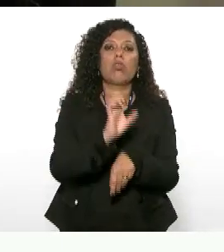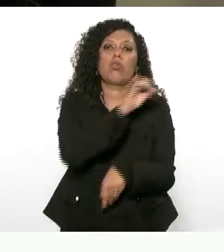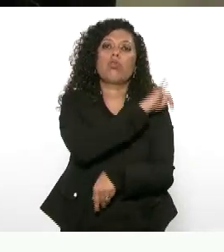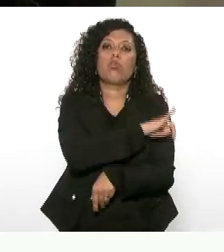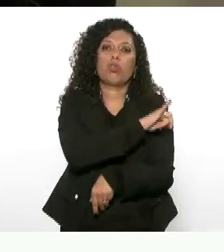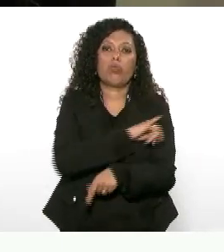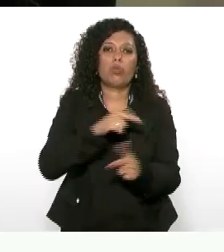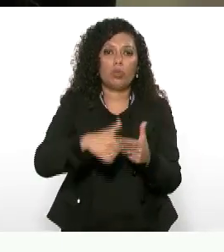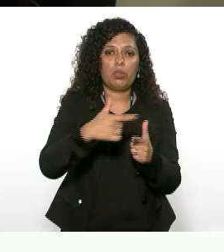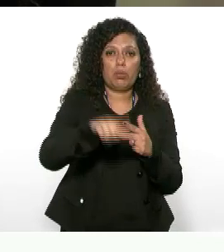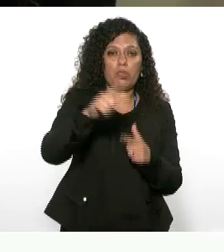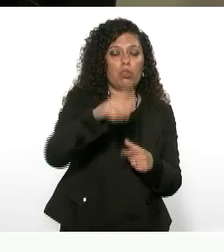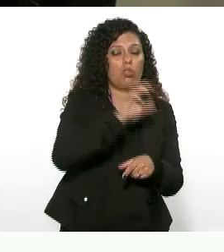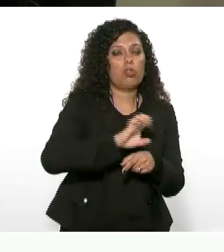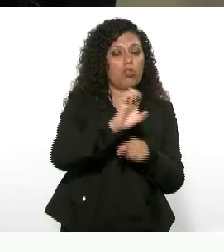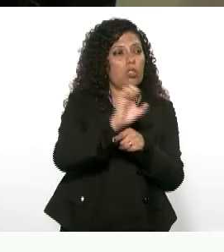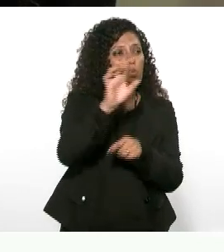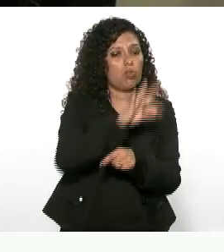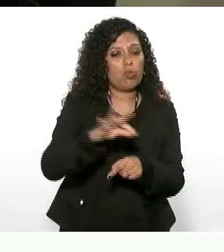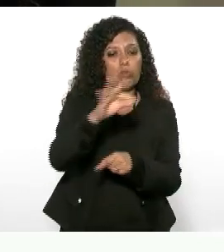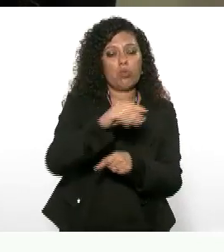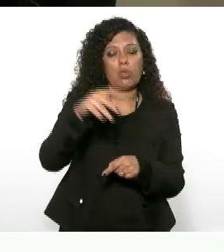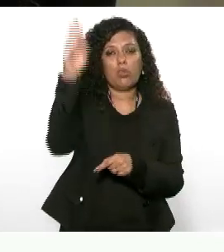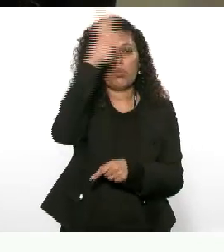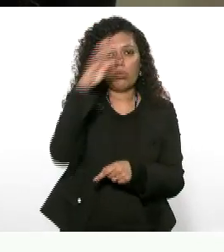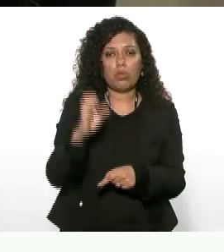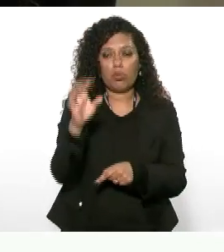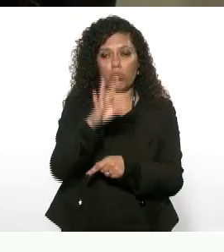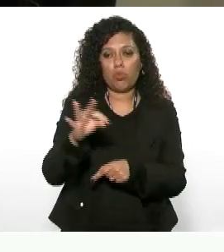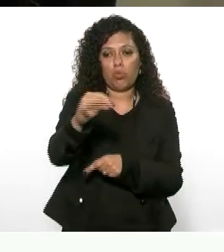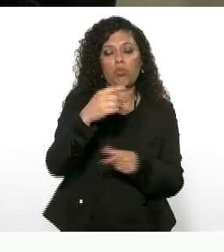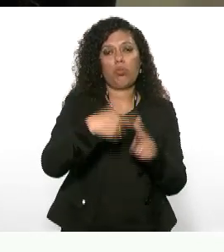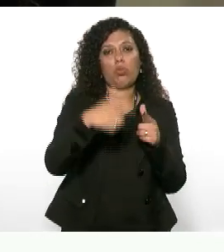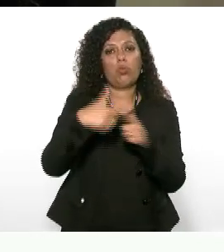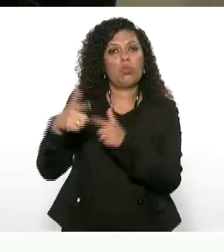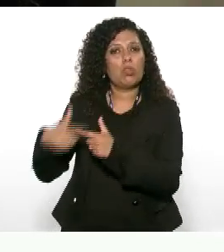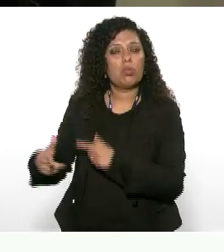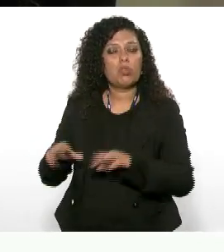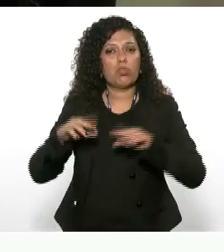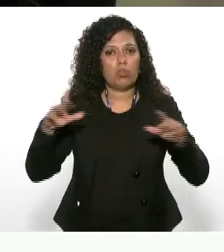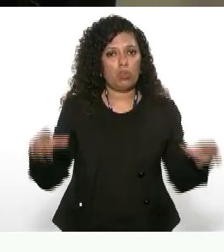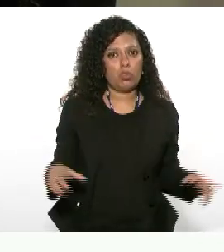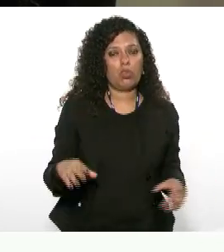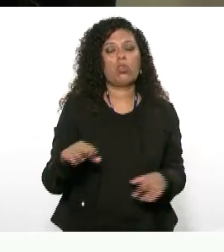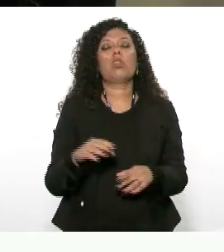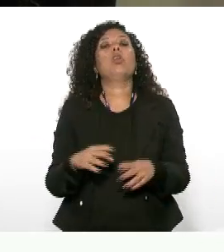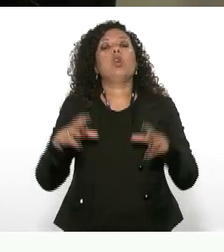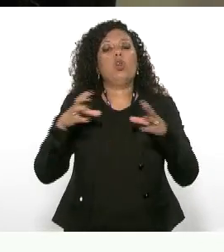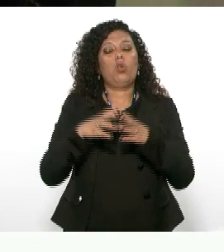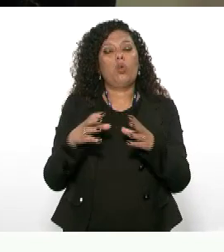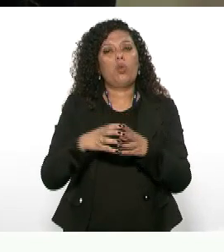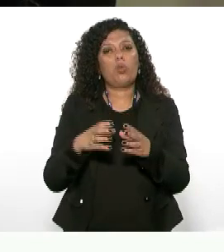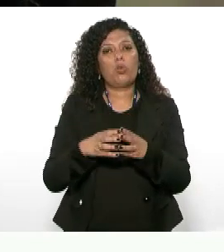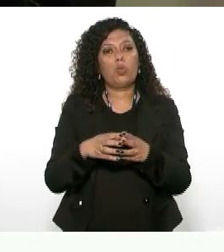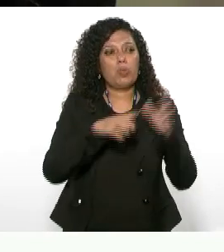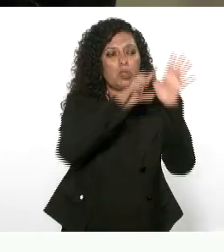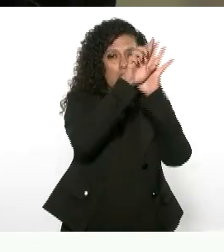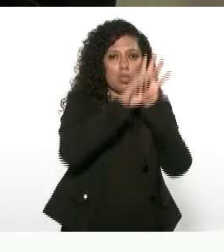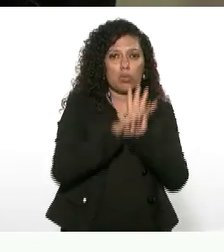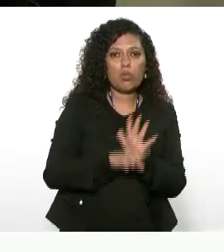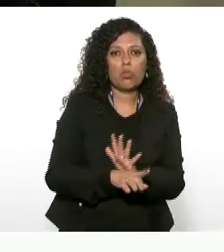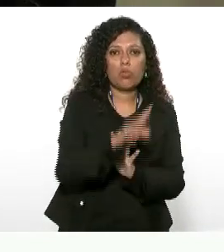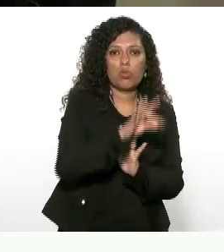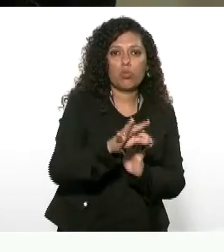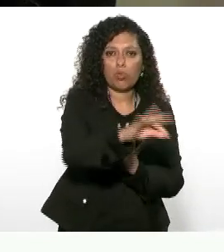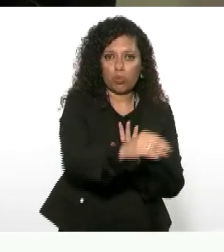da federação que estão nessa situação. A Controladoria Geral da União, ela